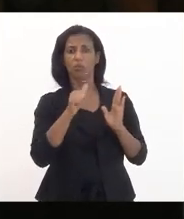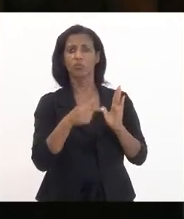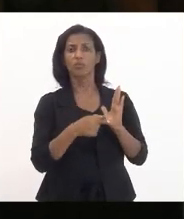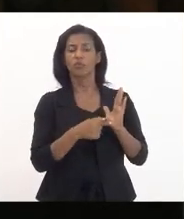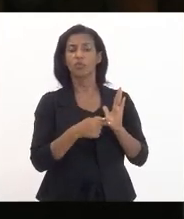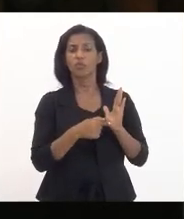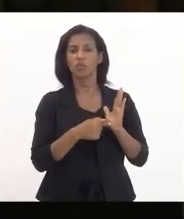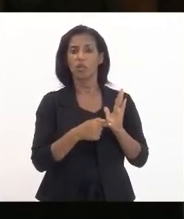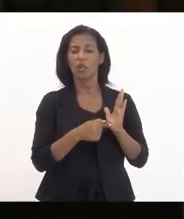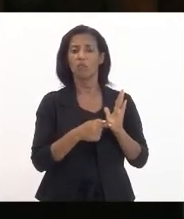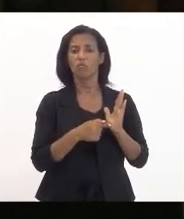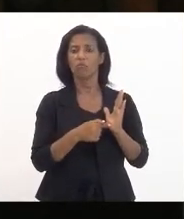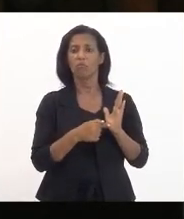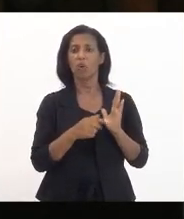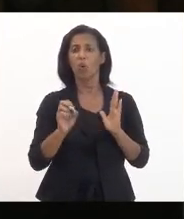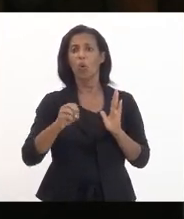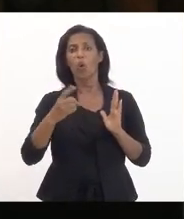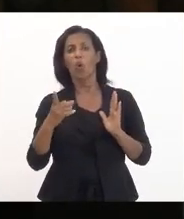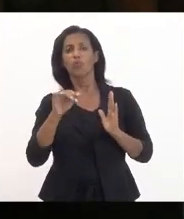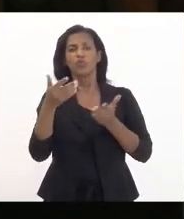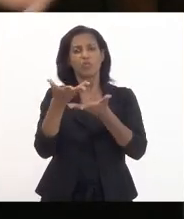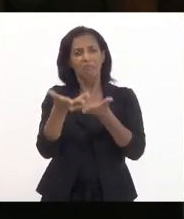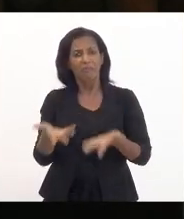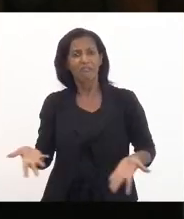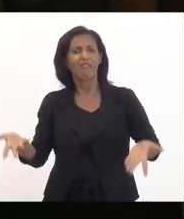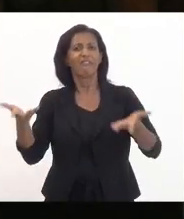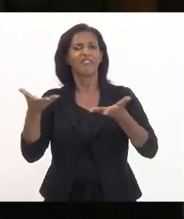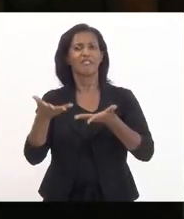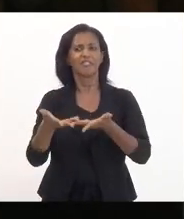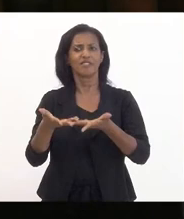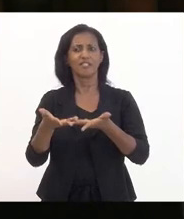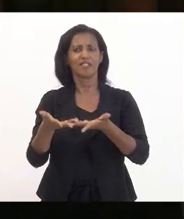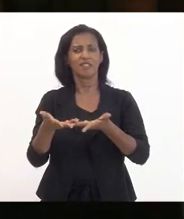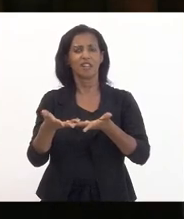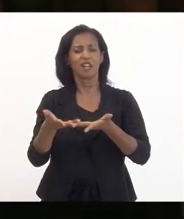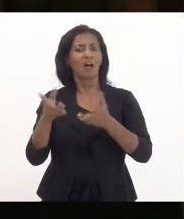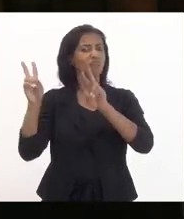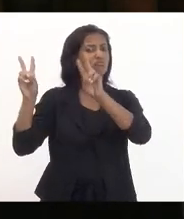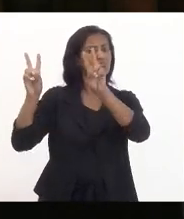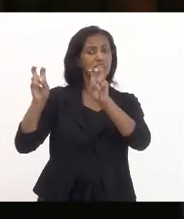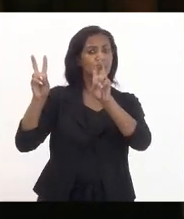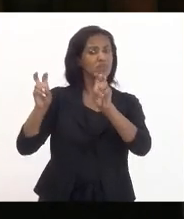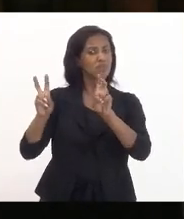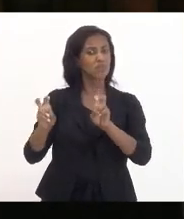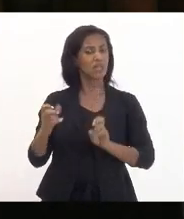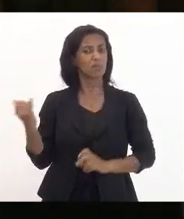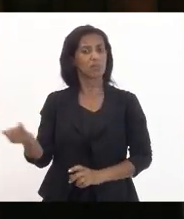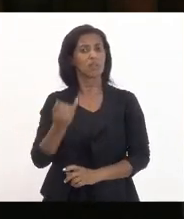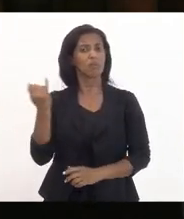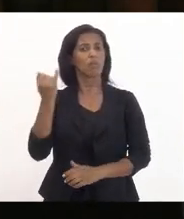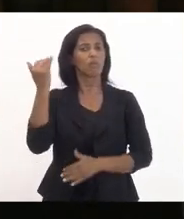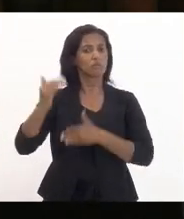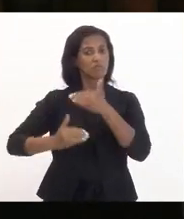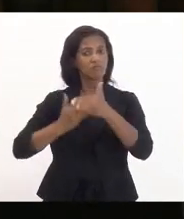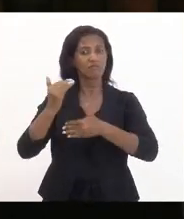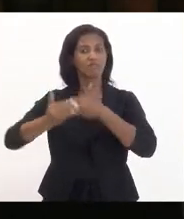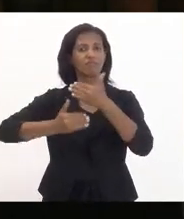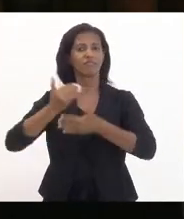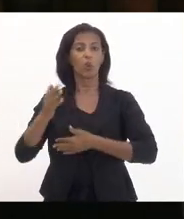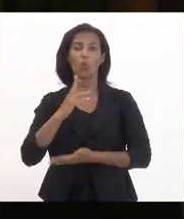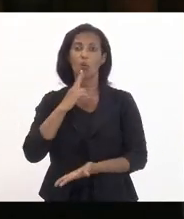datas alusivas ou datas comemorativas a determinados temas fundamentais para o nosso desenvolvimento